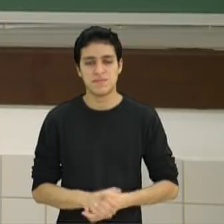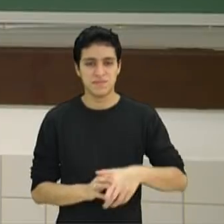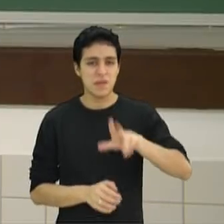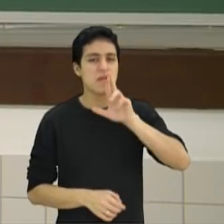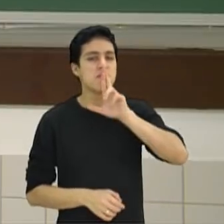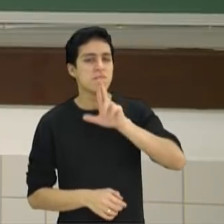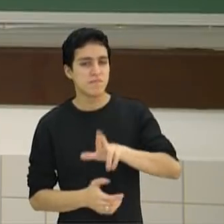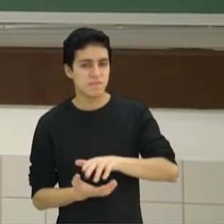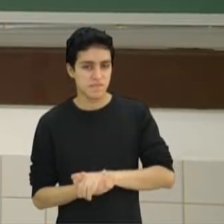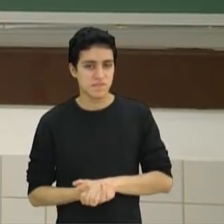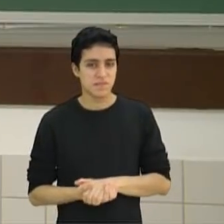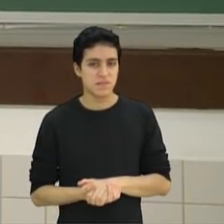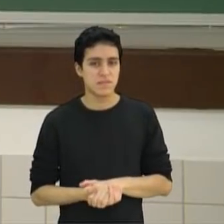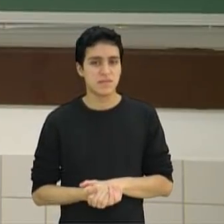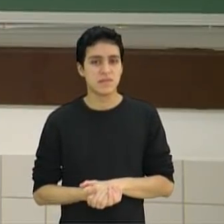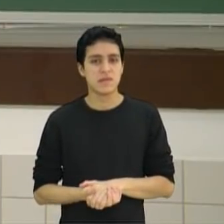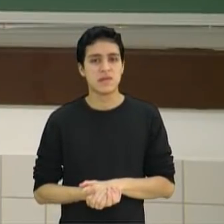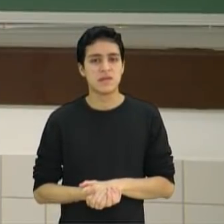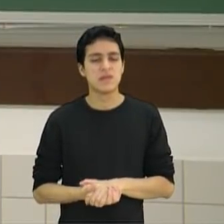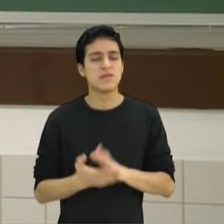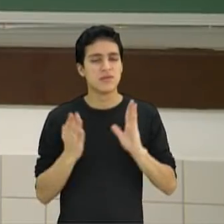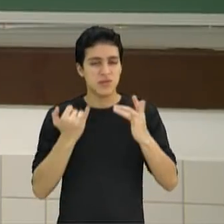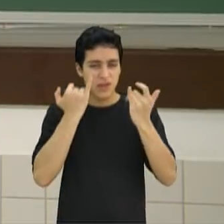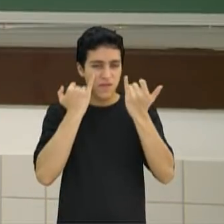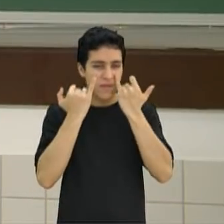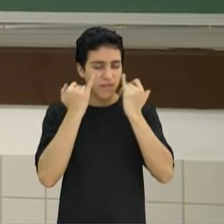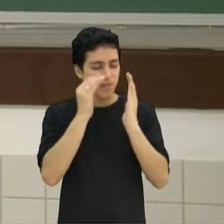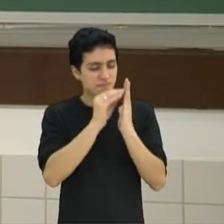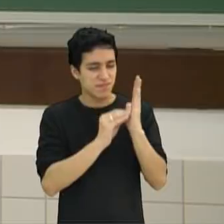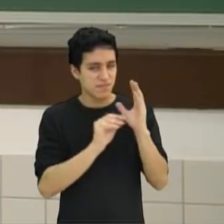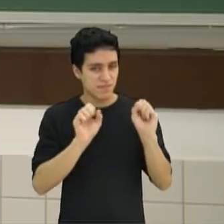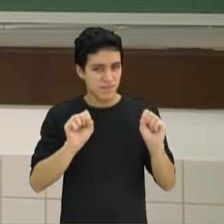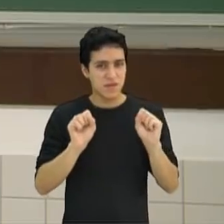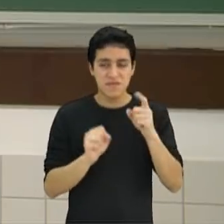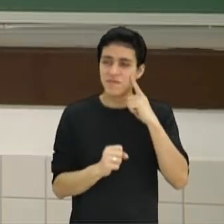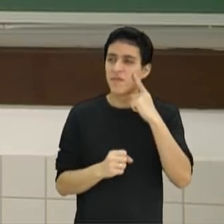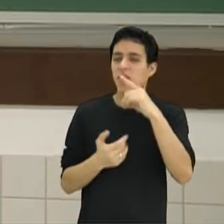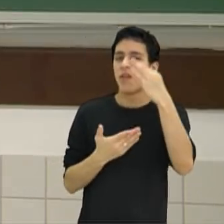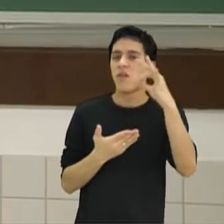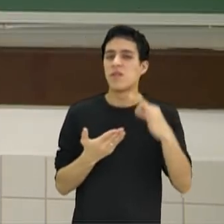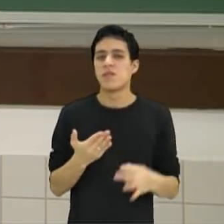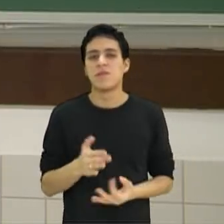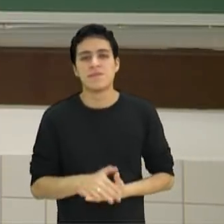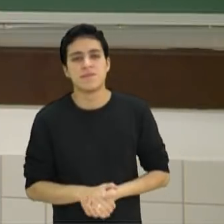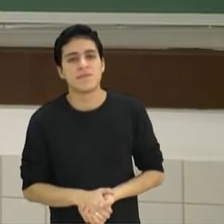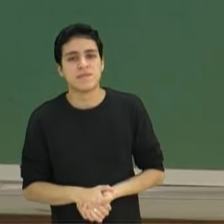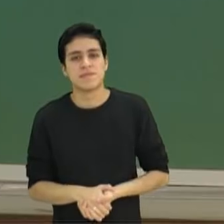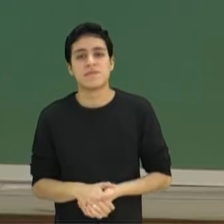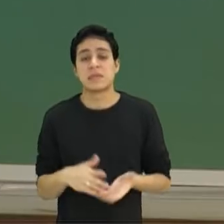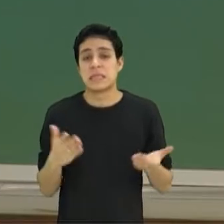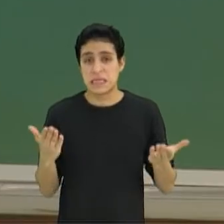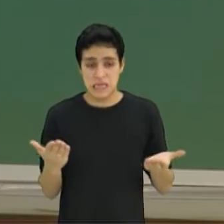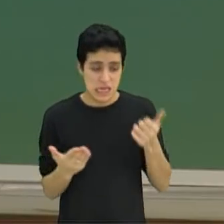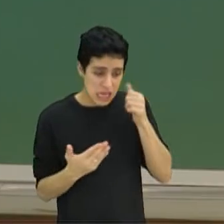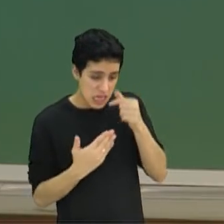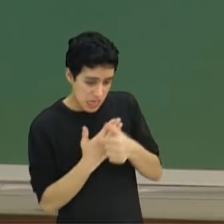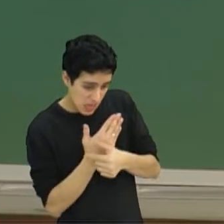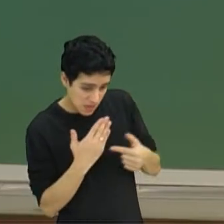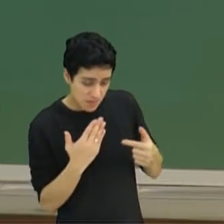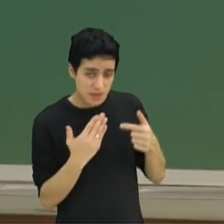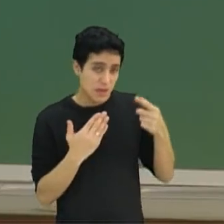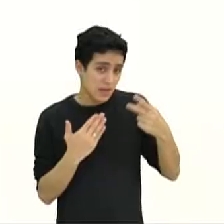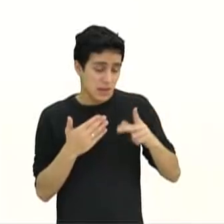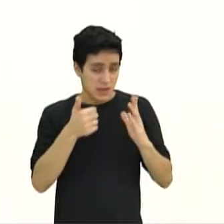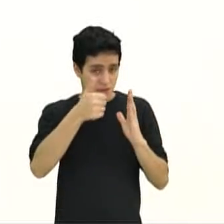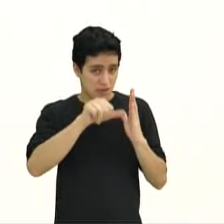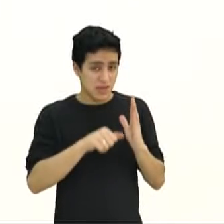Respondeu? Tem bastante informação para ser colocada, né? Então vamos para a correção. A autora do nosso ensaio